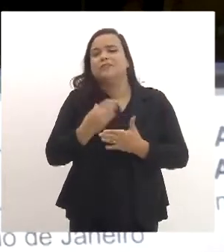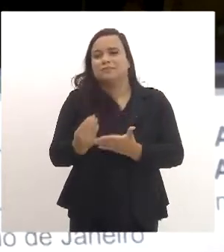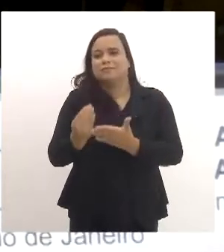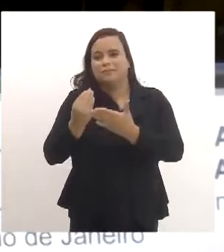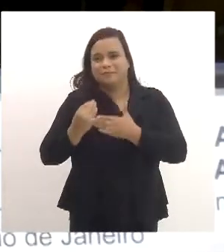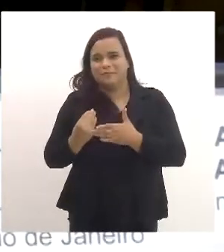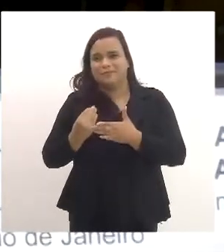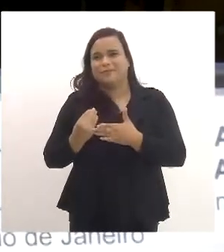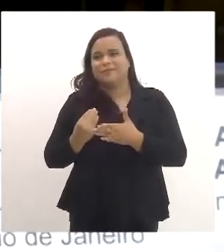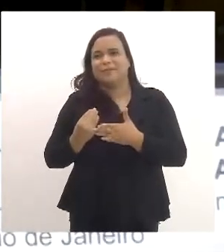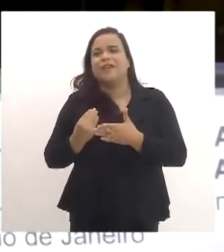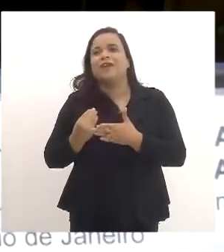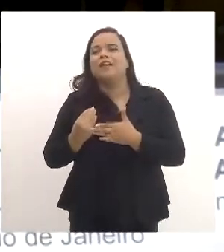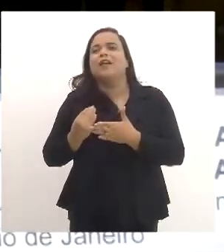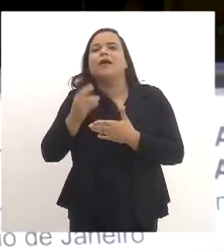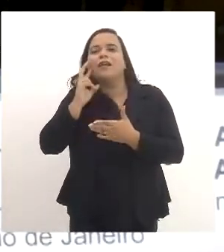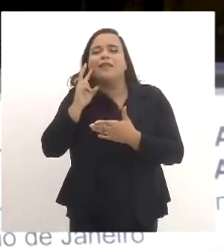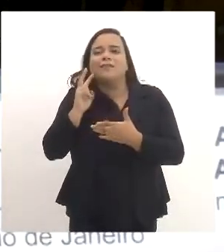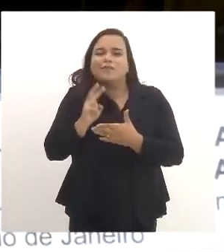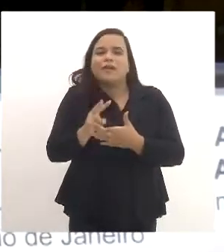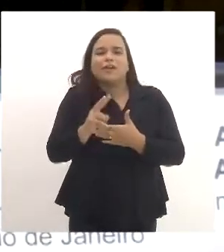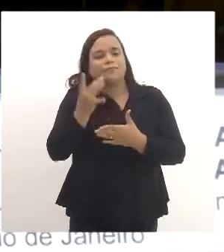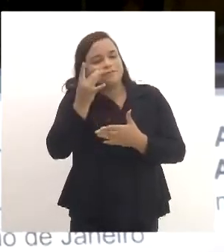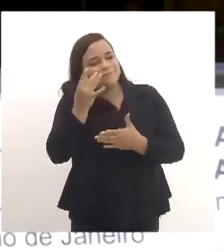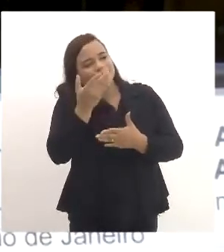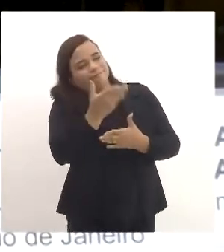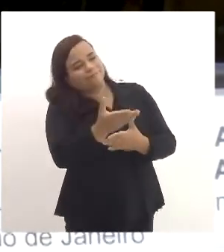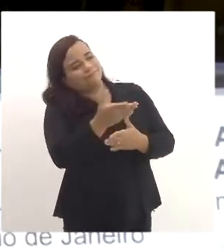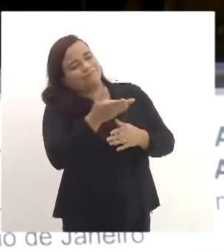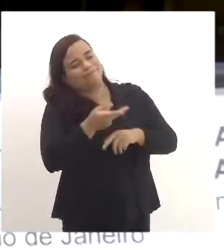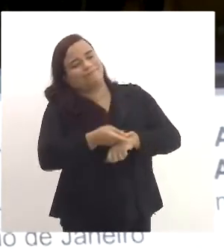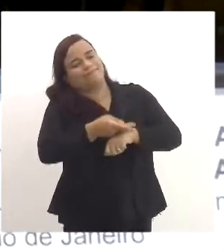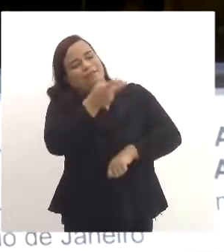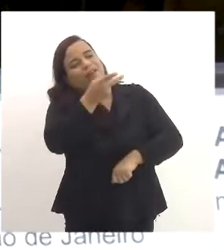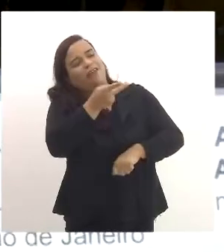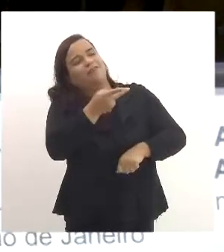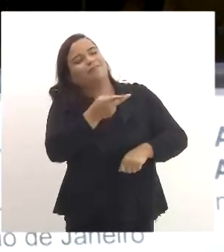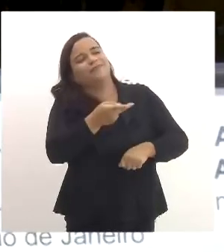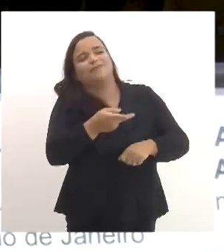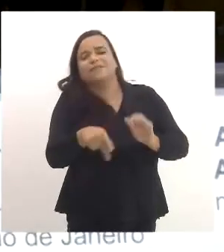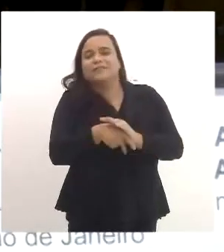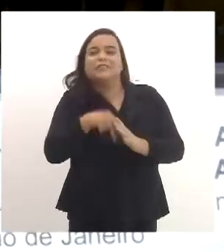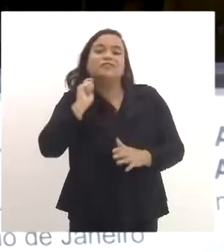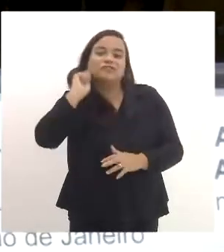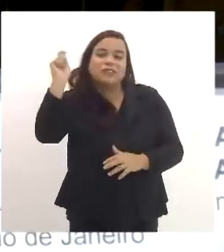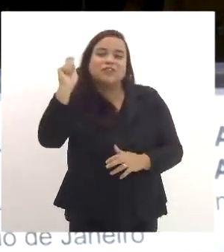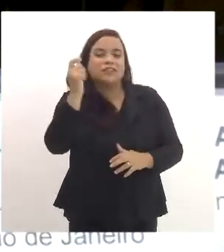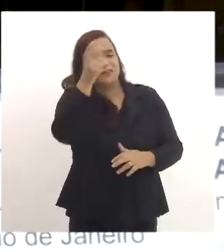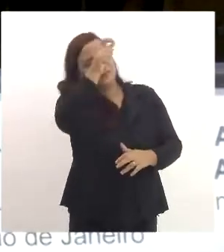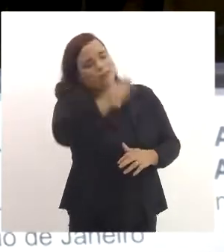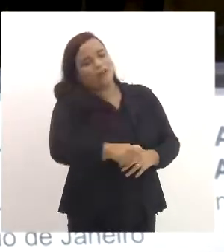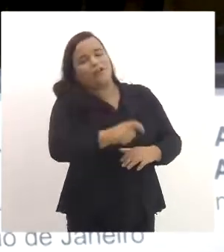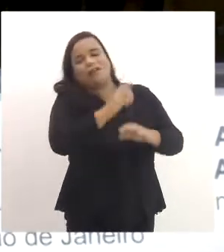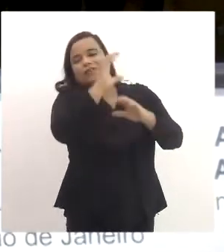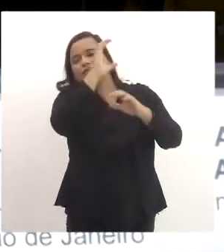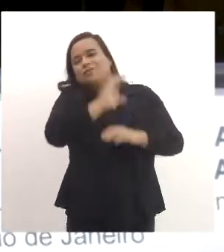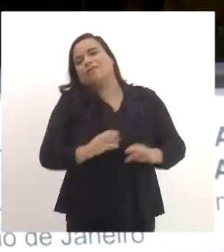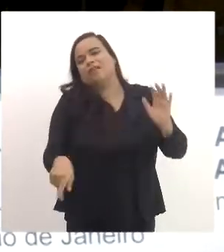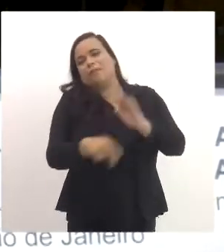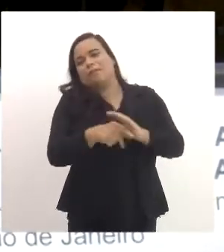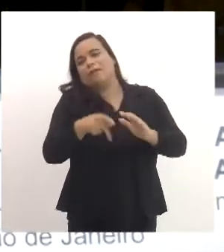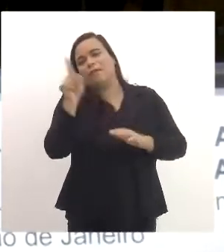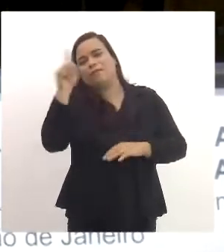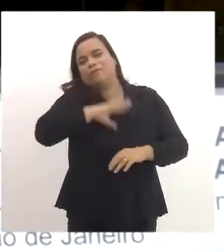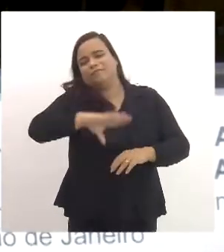deste prémio Tiradentes a um distinto cidadão português. E creio, quando vinha